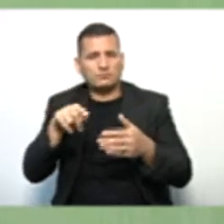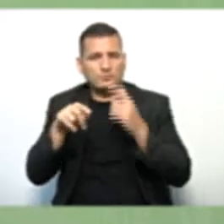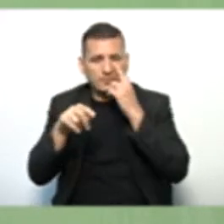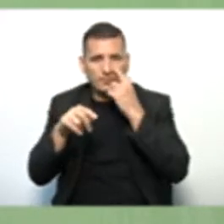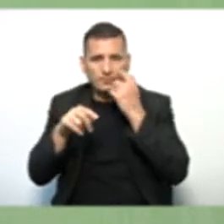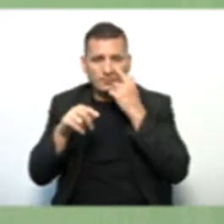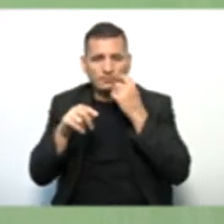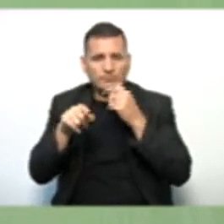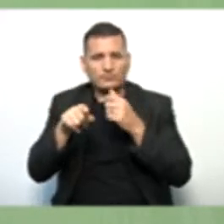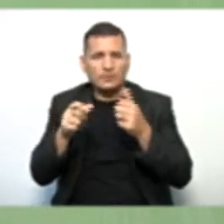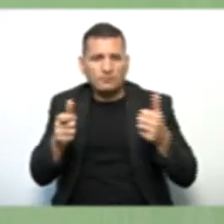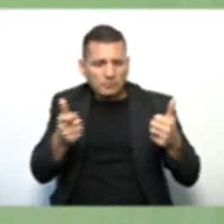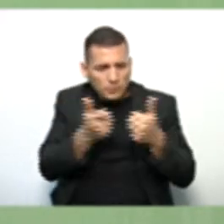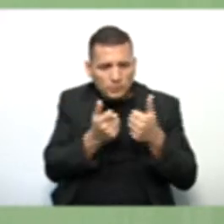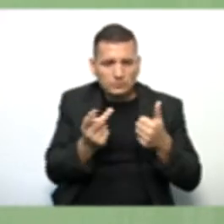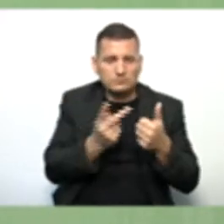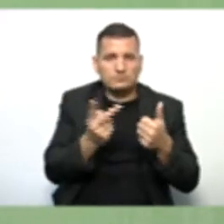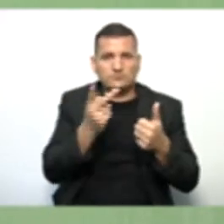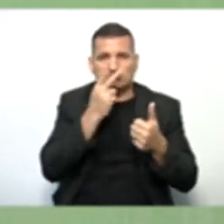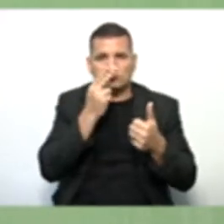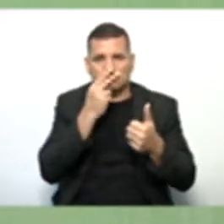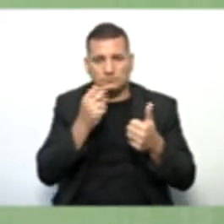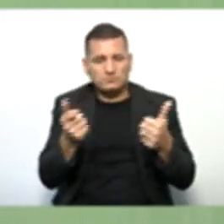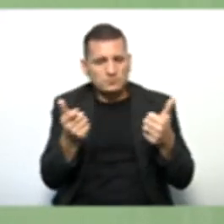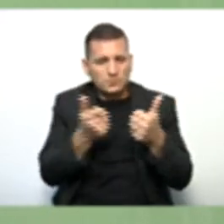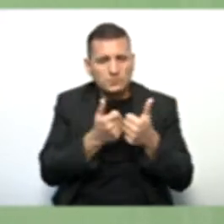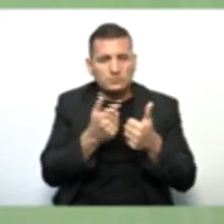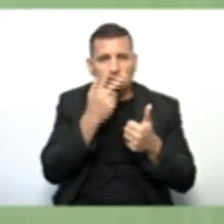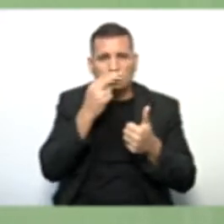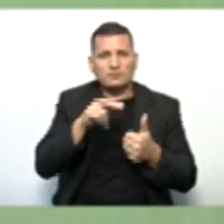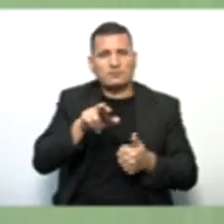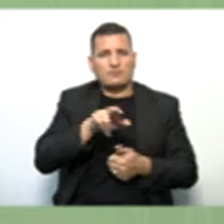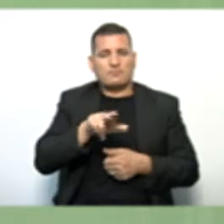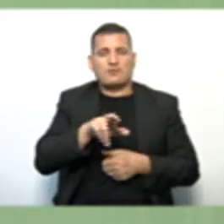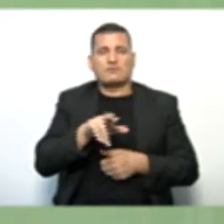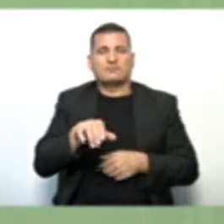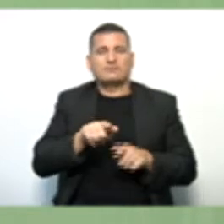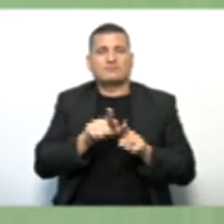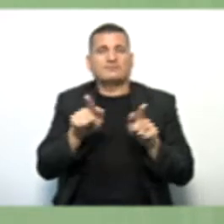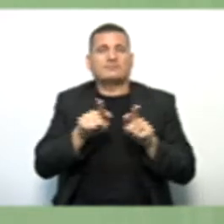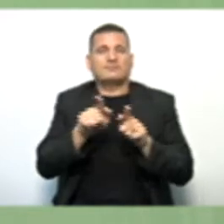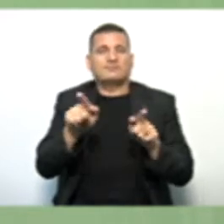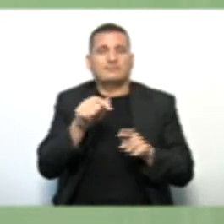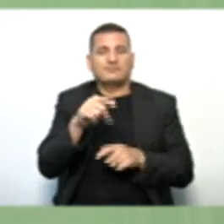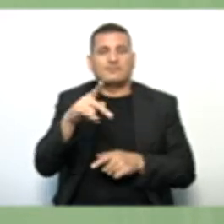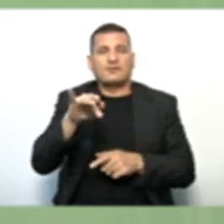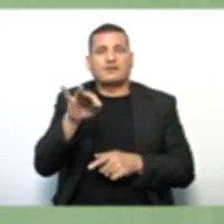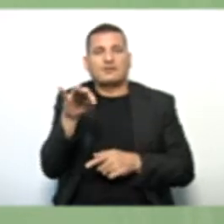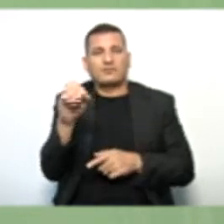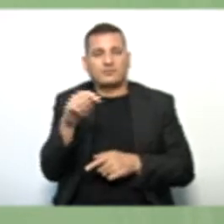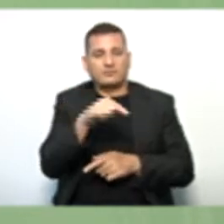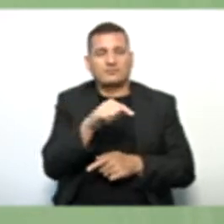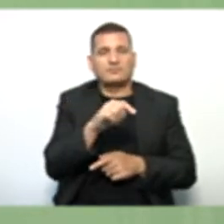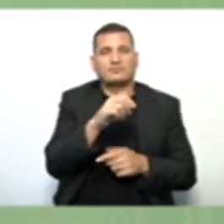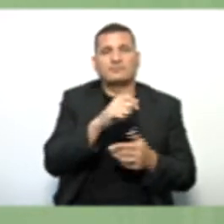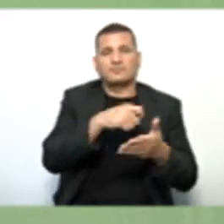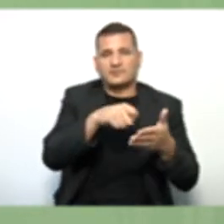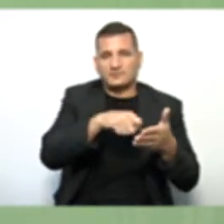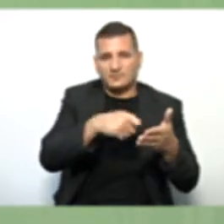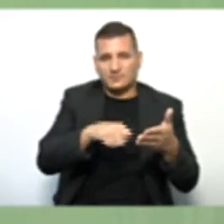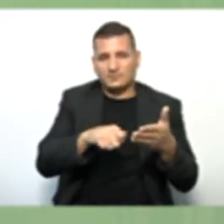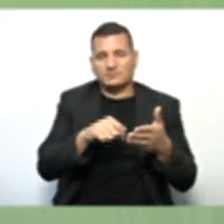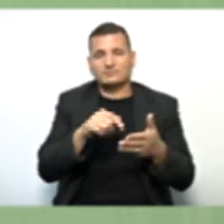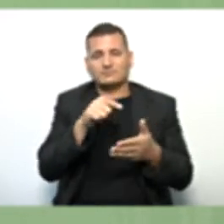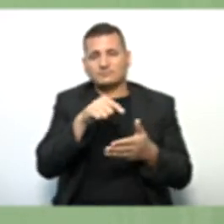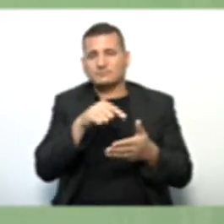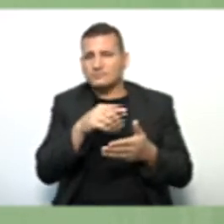assim, muito próximo, mas Sim, muito próximo, quase um irmão gêmeo. É verdade. Do Python, né? Ele é muito enxuto e consegue fazer